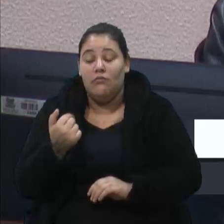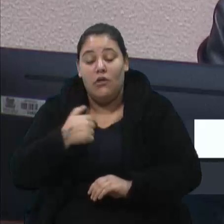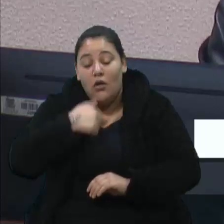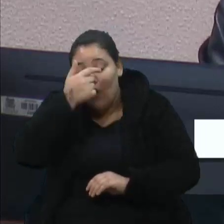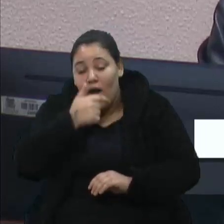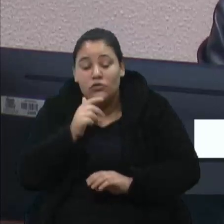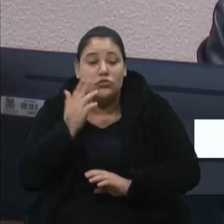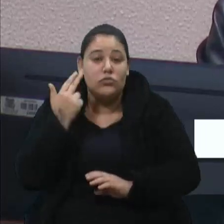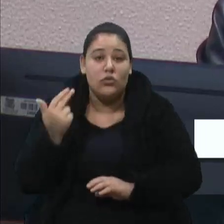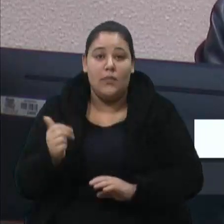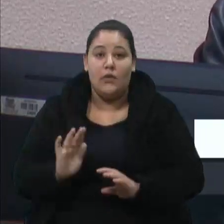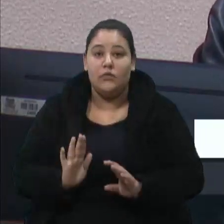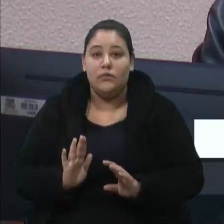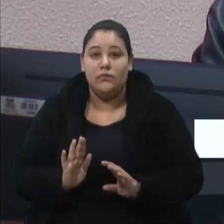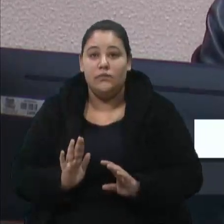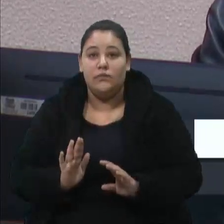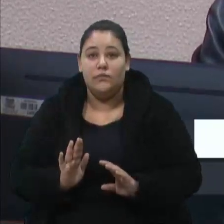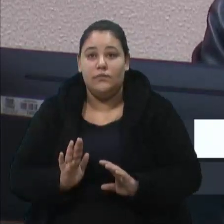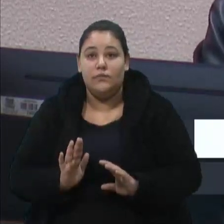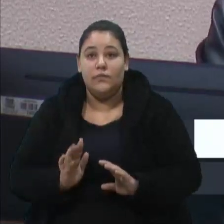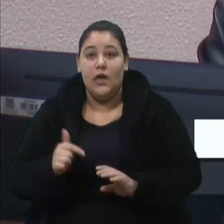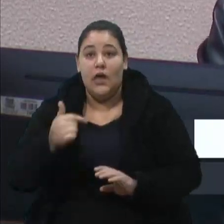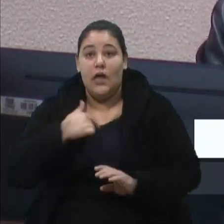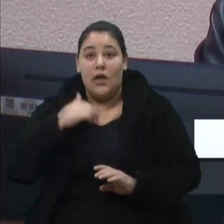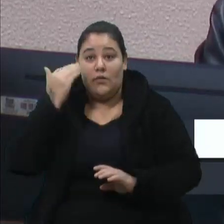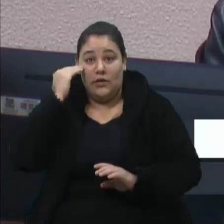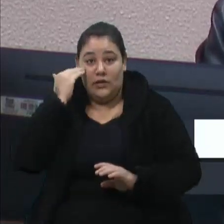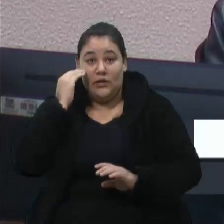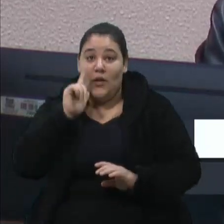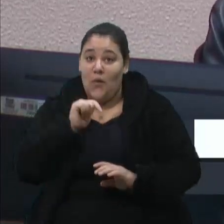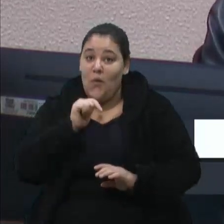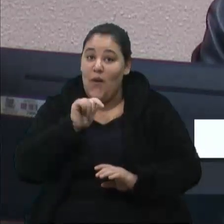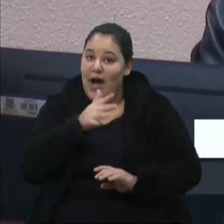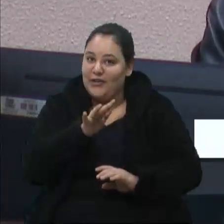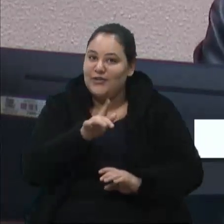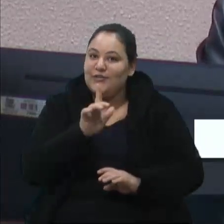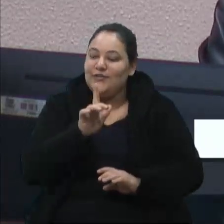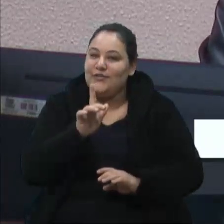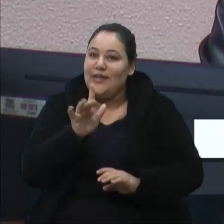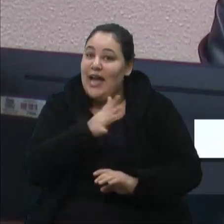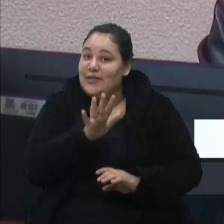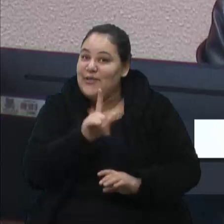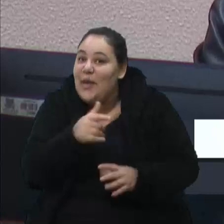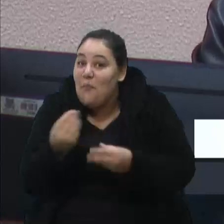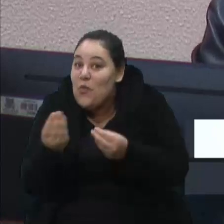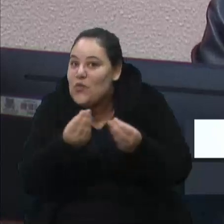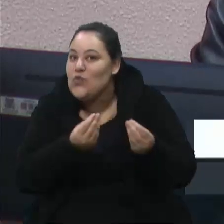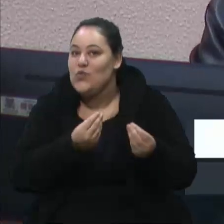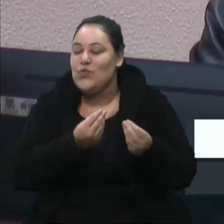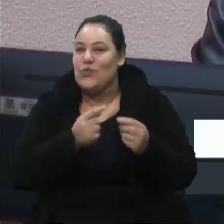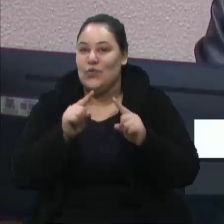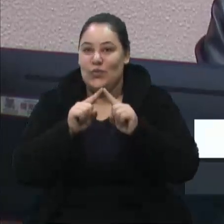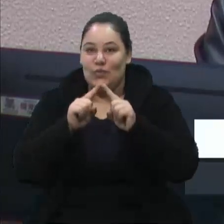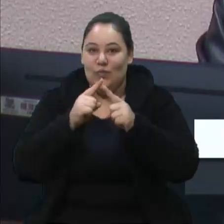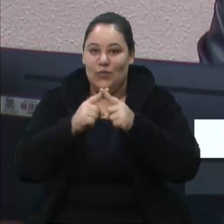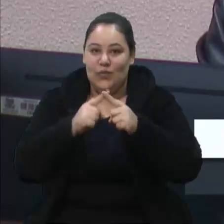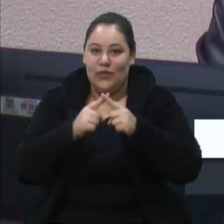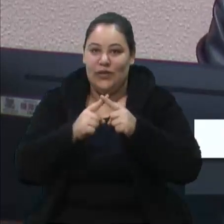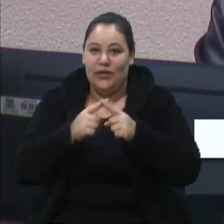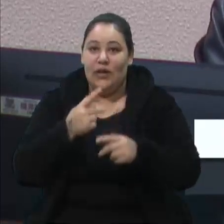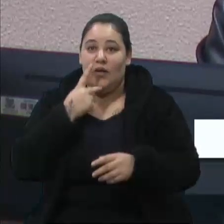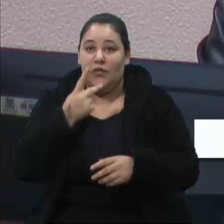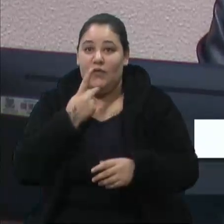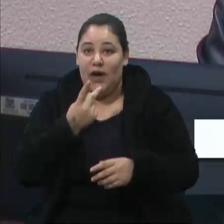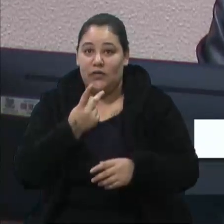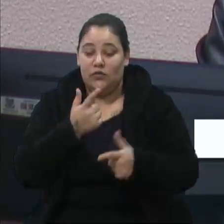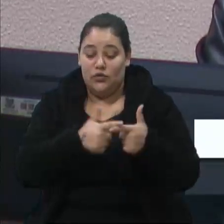extremamente normal. Embora eu entendesse que era exagero, porque à época eu dizia que um dos problemas do FAPES chegar